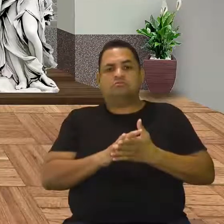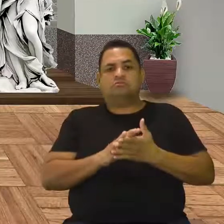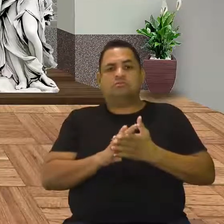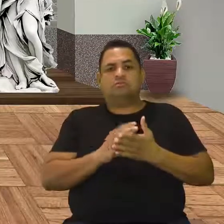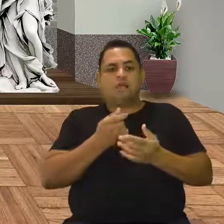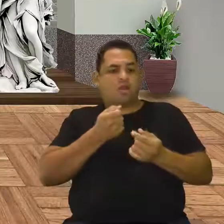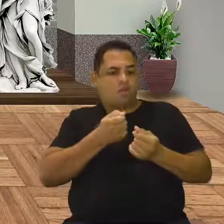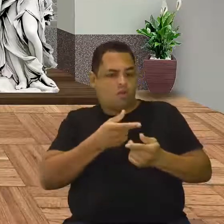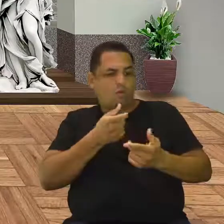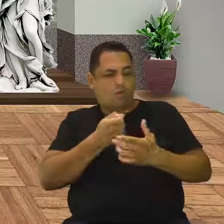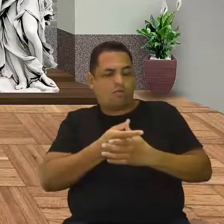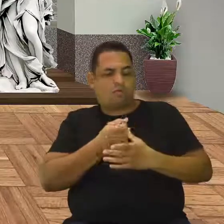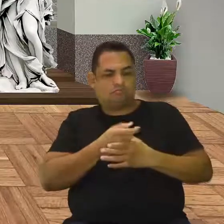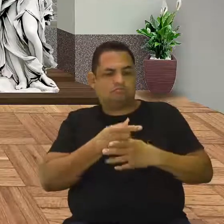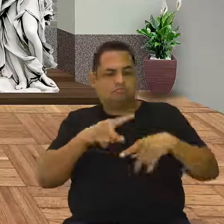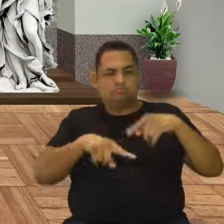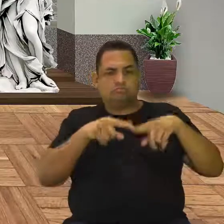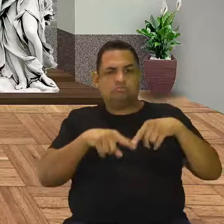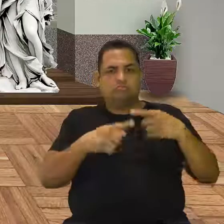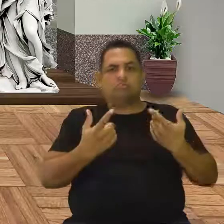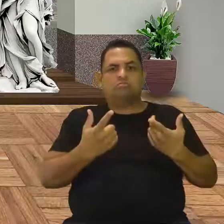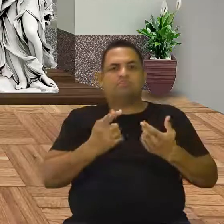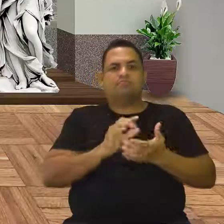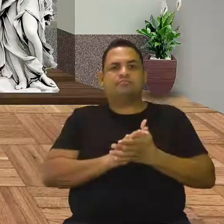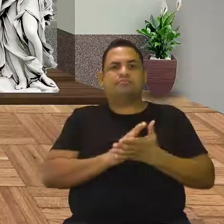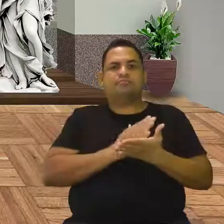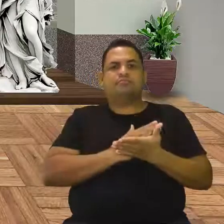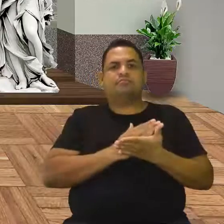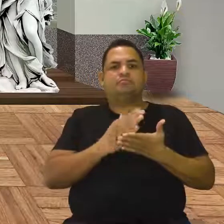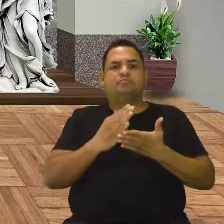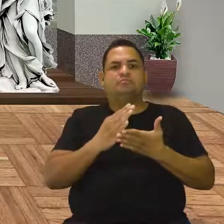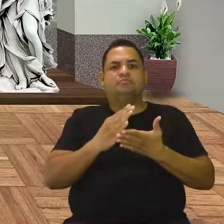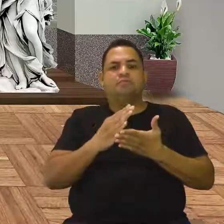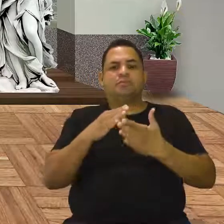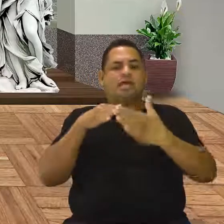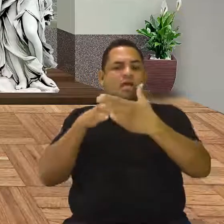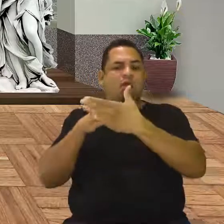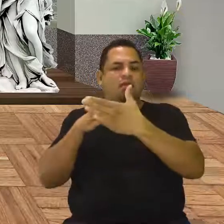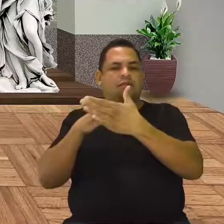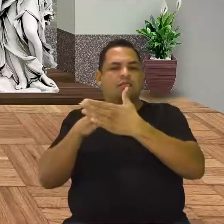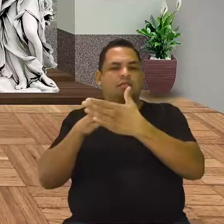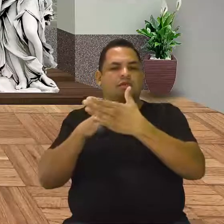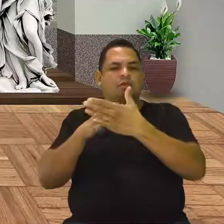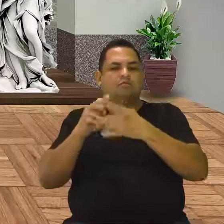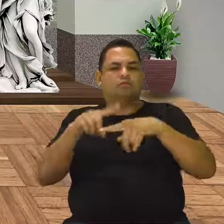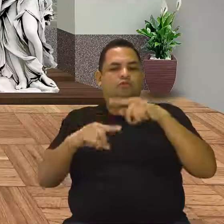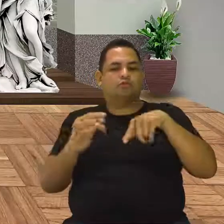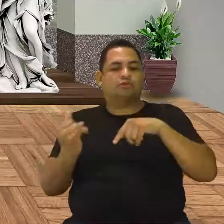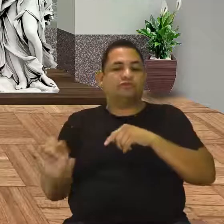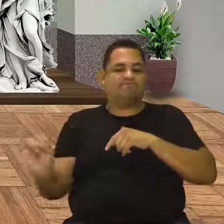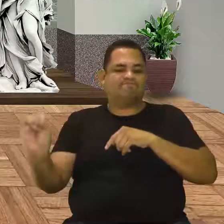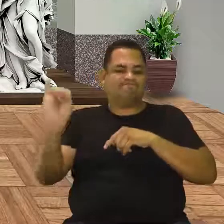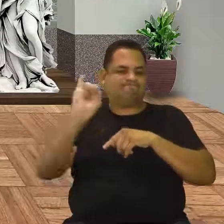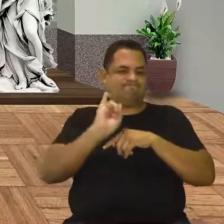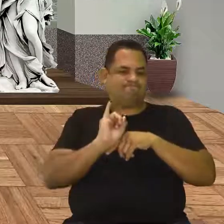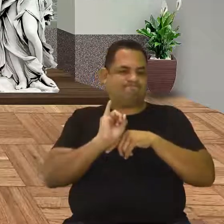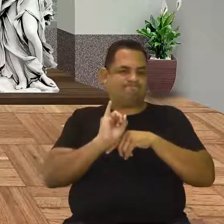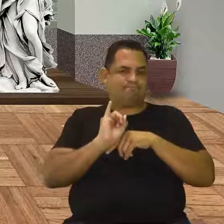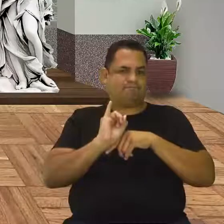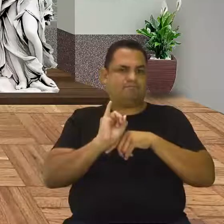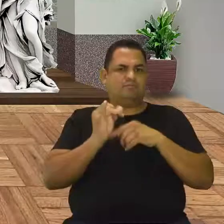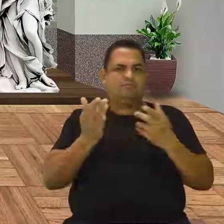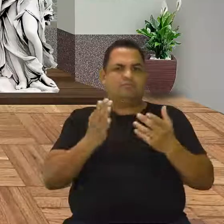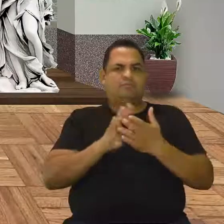desses produtos. Em contrapartida, começa a bloquear o produto que vem de fora. Tu está entendendo? Isso